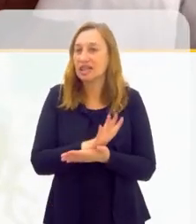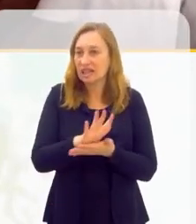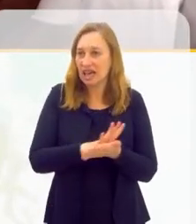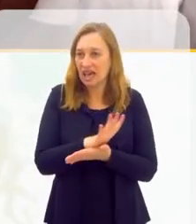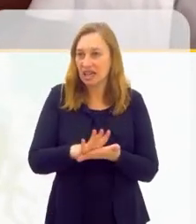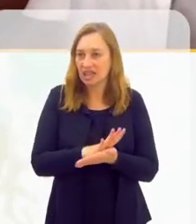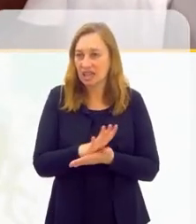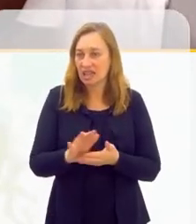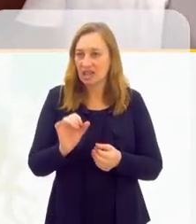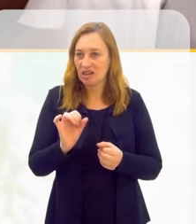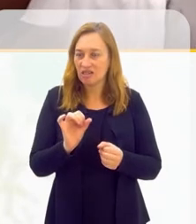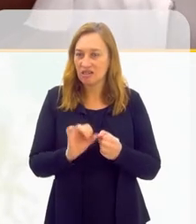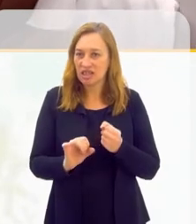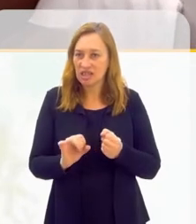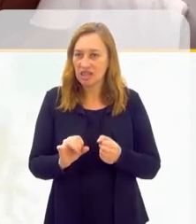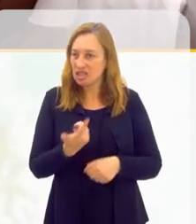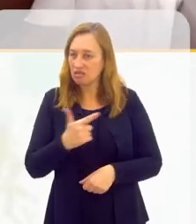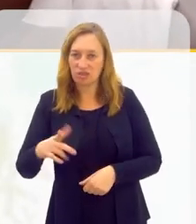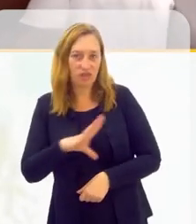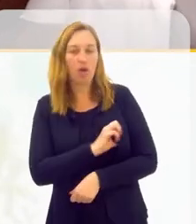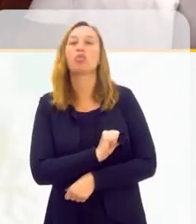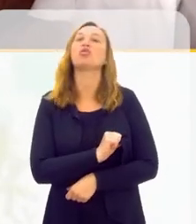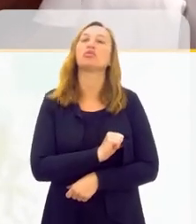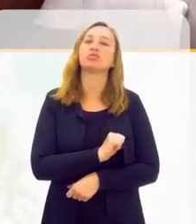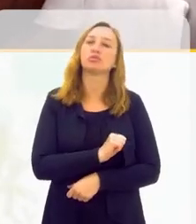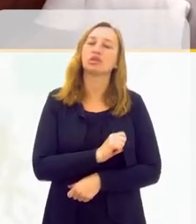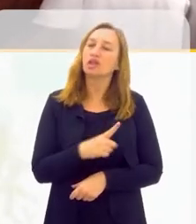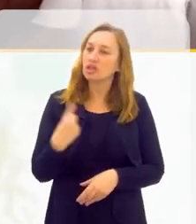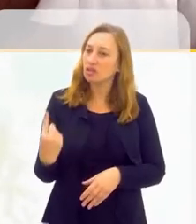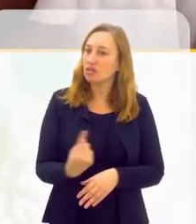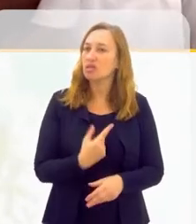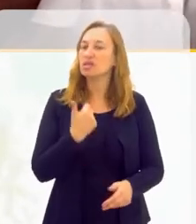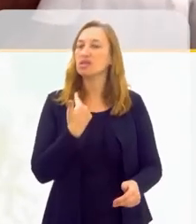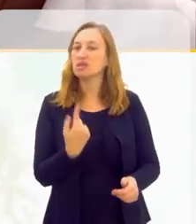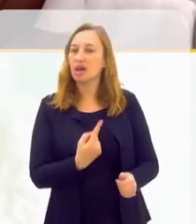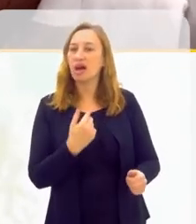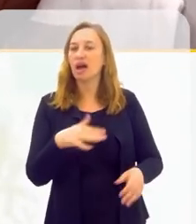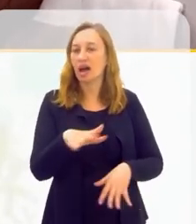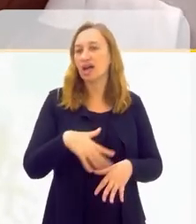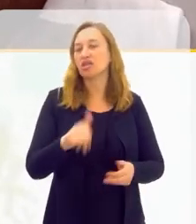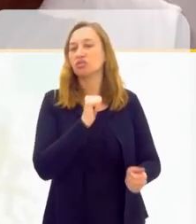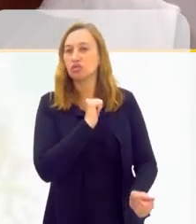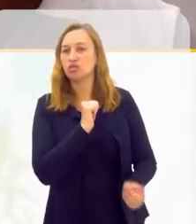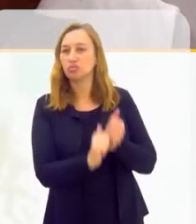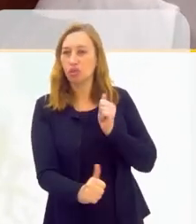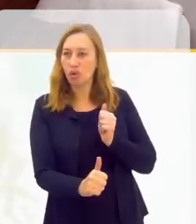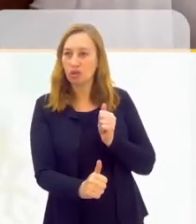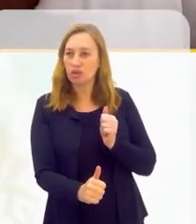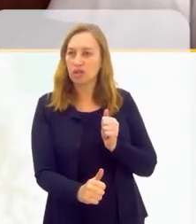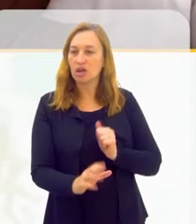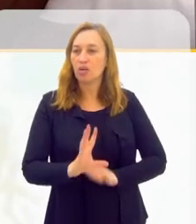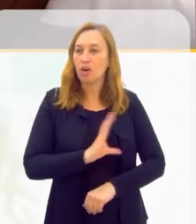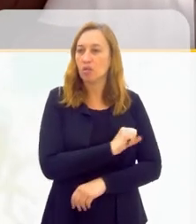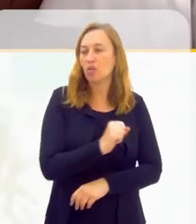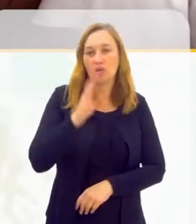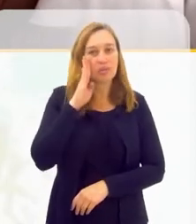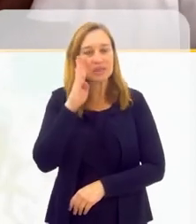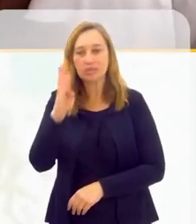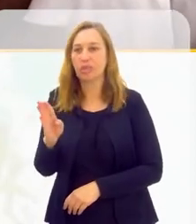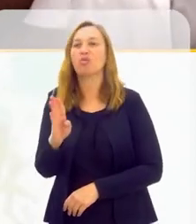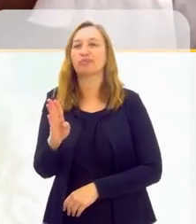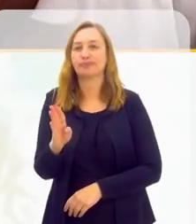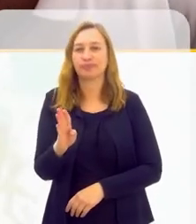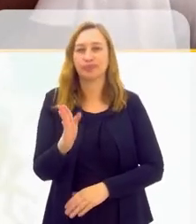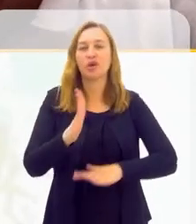nada disto se faz sem paixão. Eu acredito que na nossa área, no desporto, e se calhar em todas as outras, a paixão é um